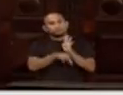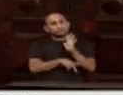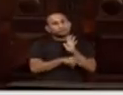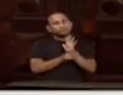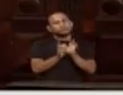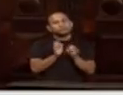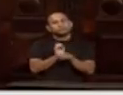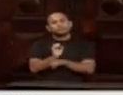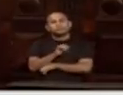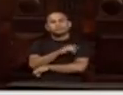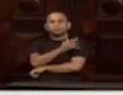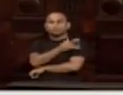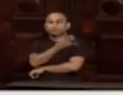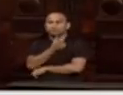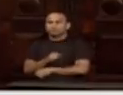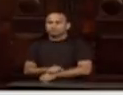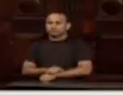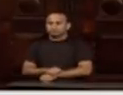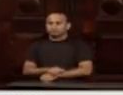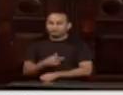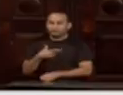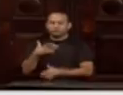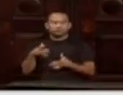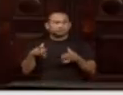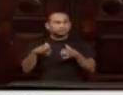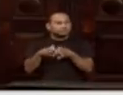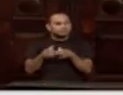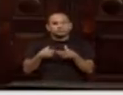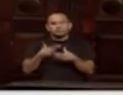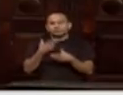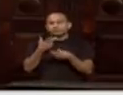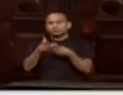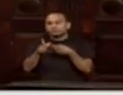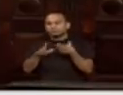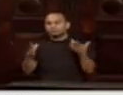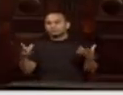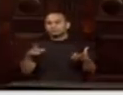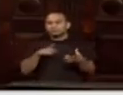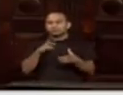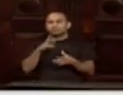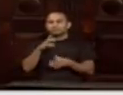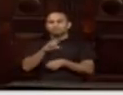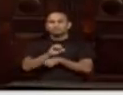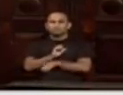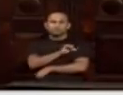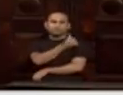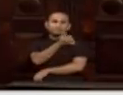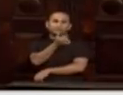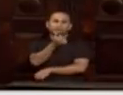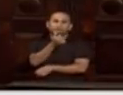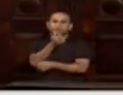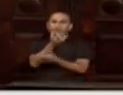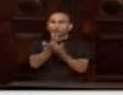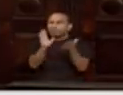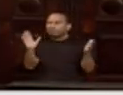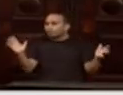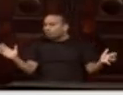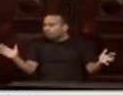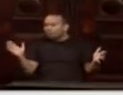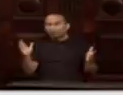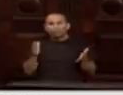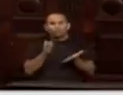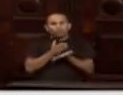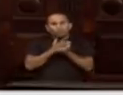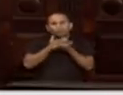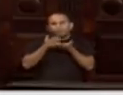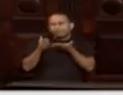arruinou a vida de quem mora na zona norte um amigo que mora na zona oeste na região metropolitana em qualquer estado do rio de janeiro acabou com qualquer princípio de educação